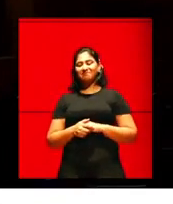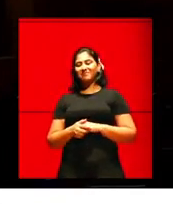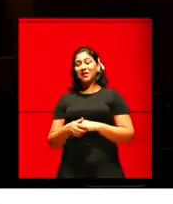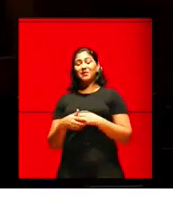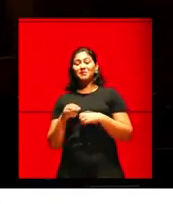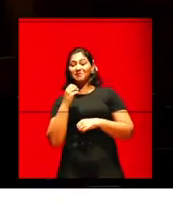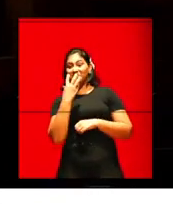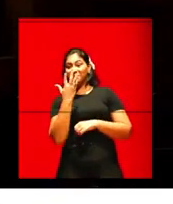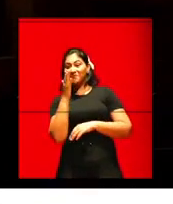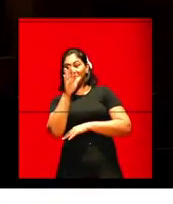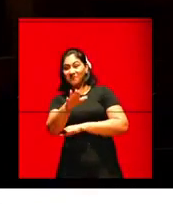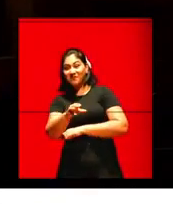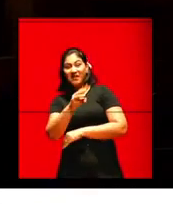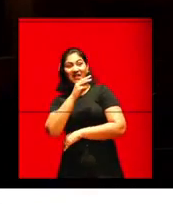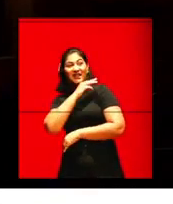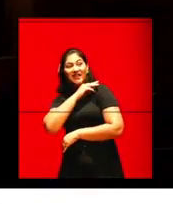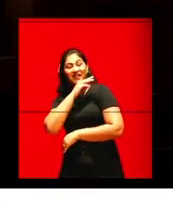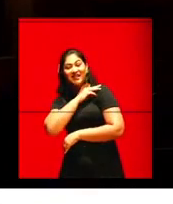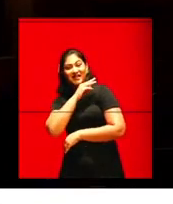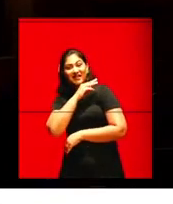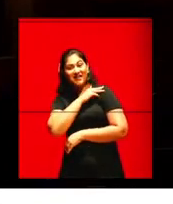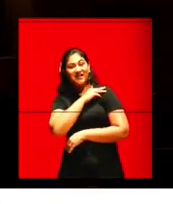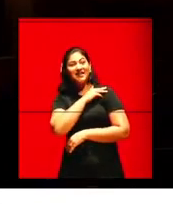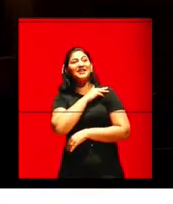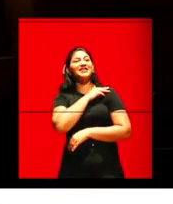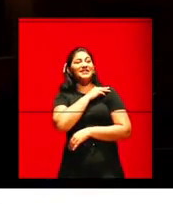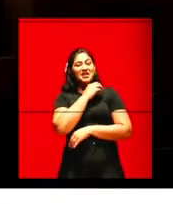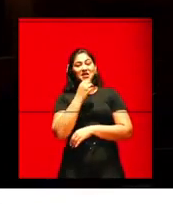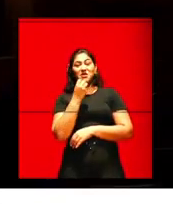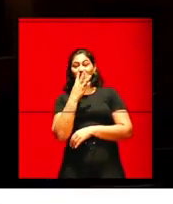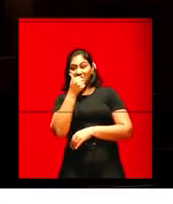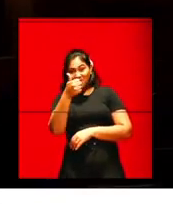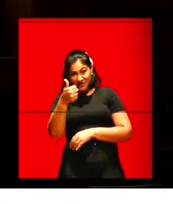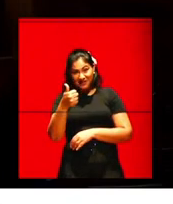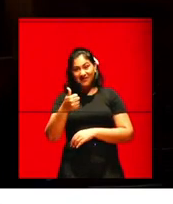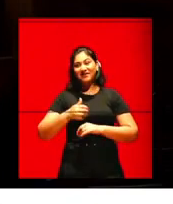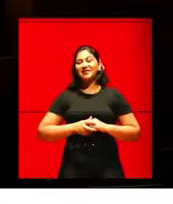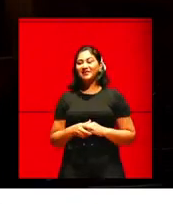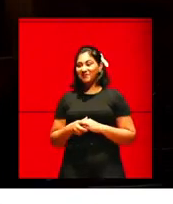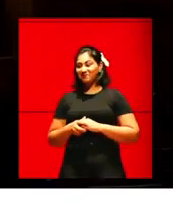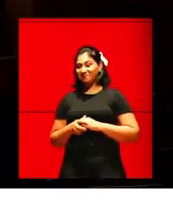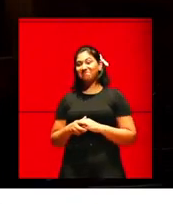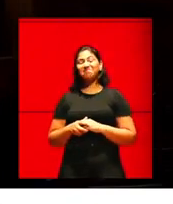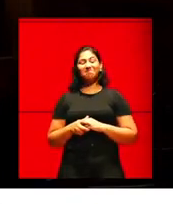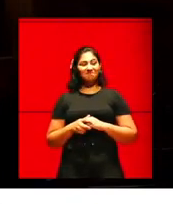Boa tarde, terceirão. Tudo bem com vocês?